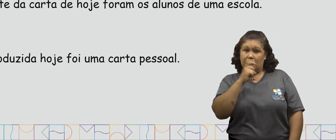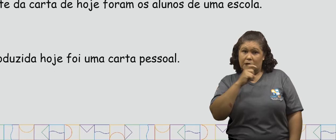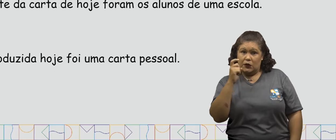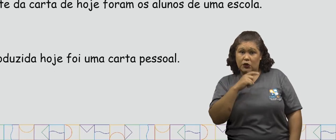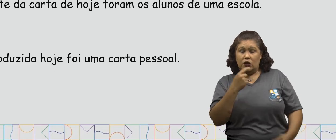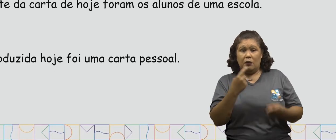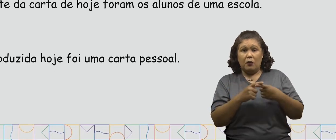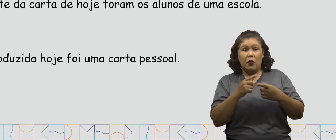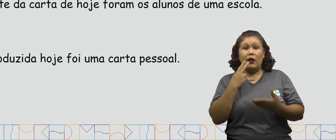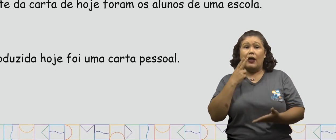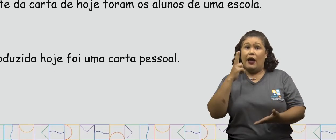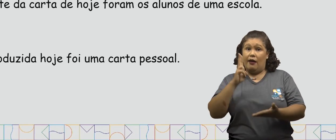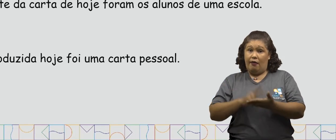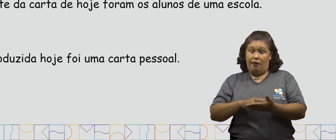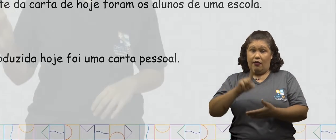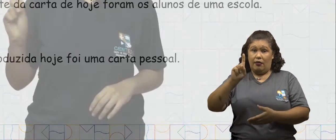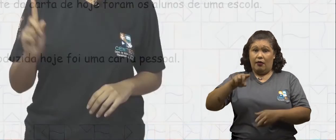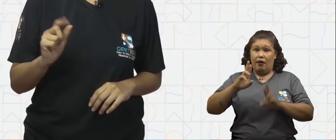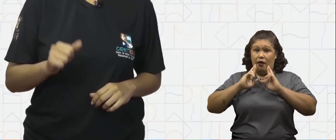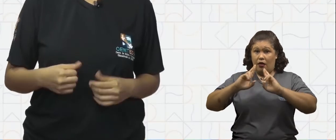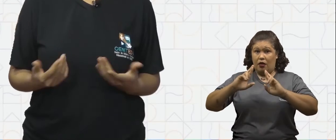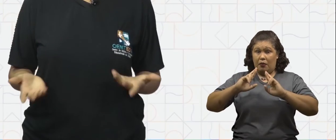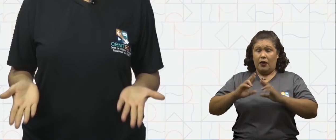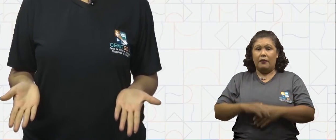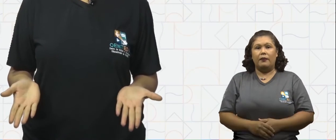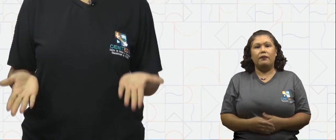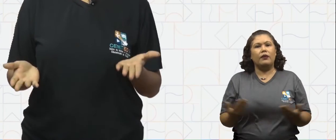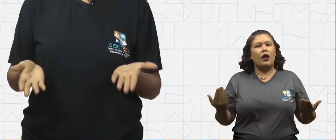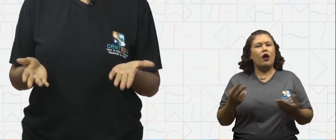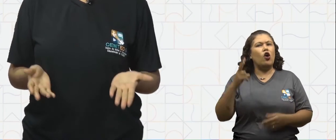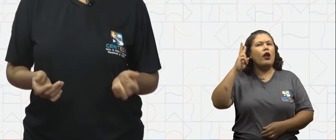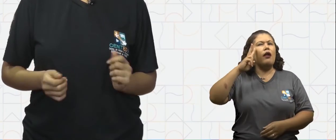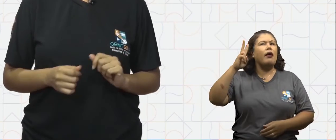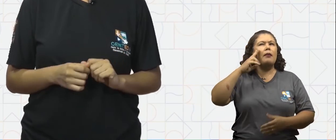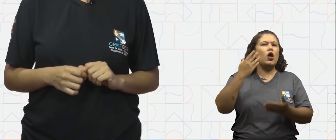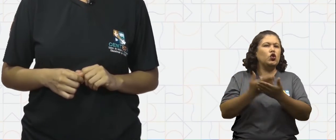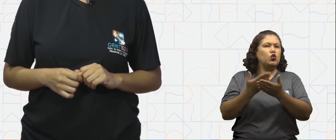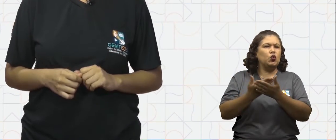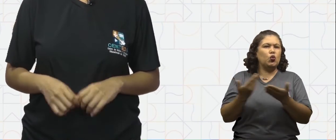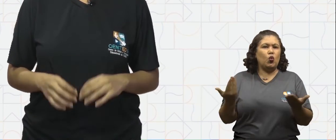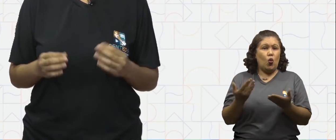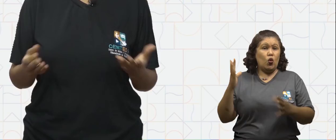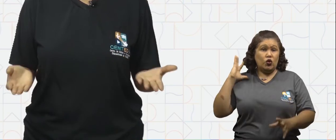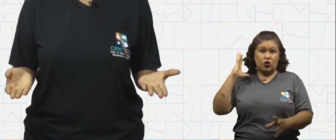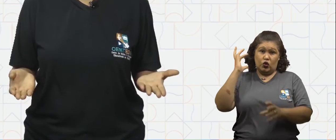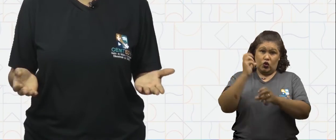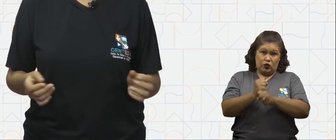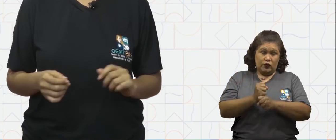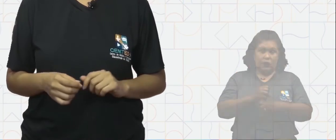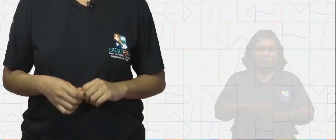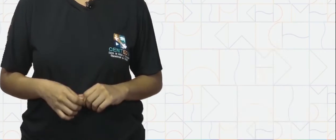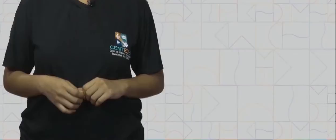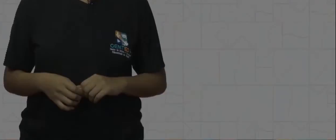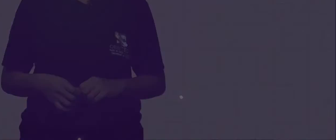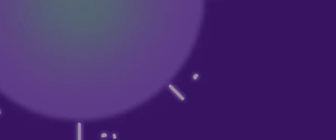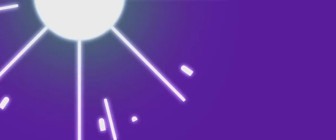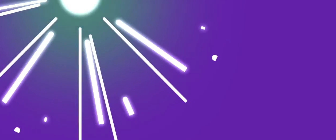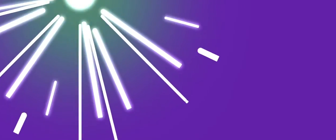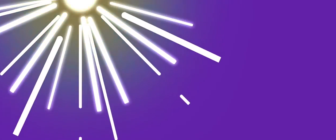produzimos hoje foi uma carta de reclamação. Agora, vamos lembrar um pouco do que vimos na aula de hoje. Chegou a hora da